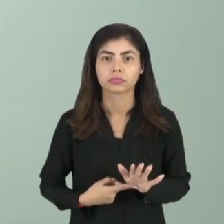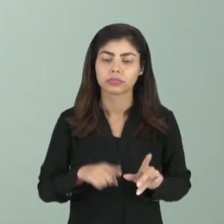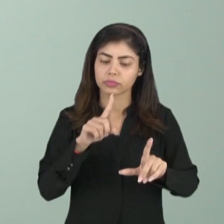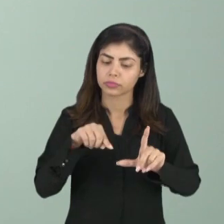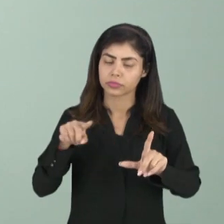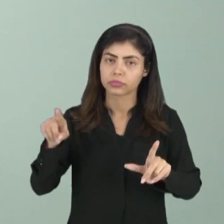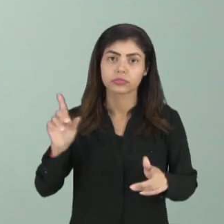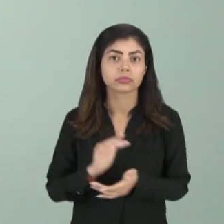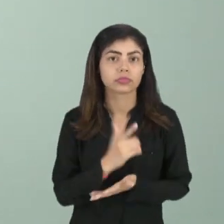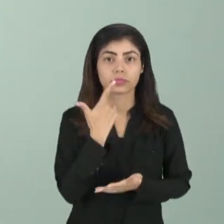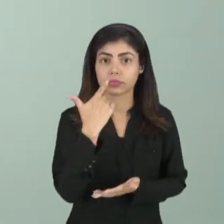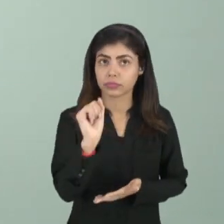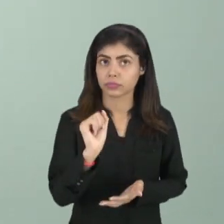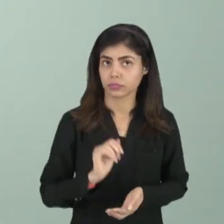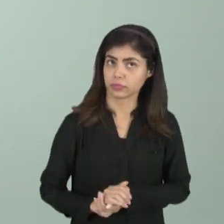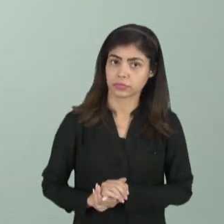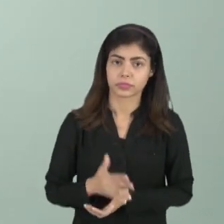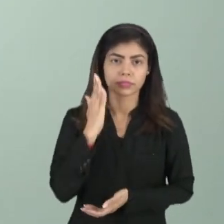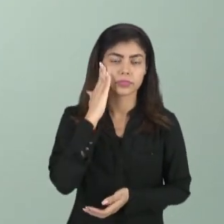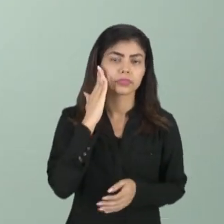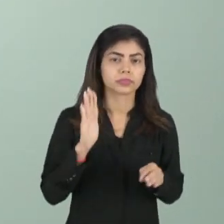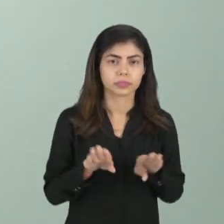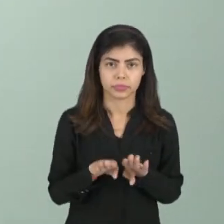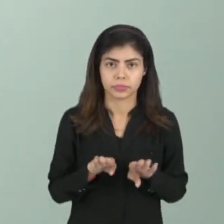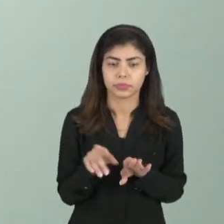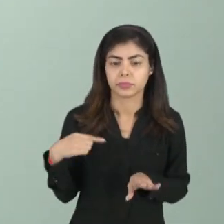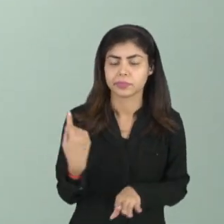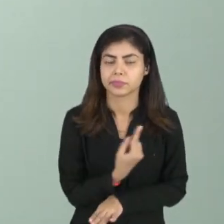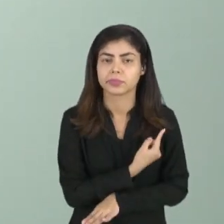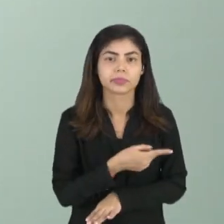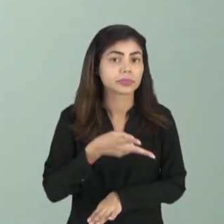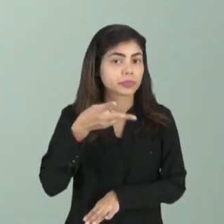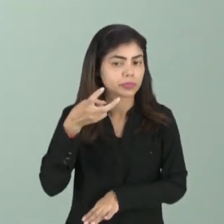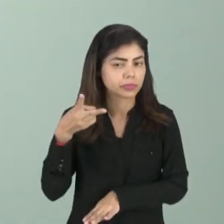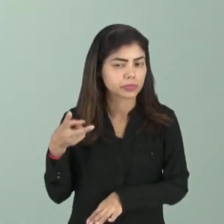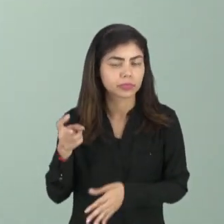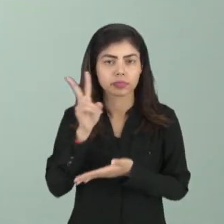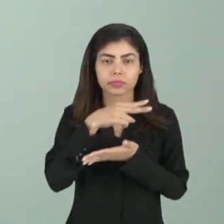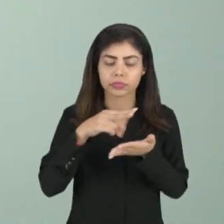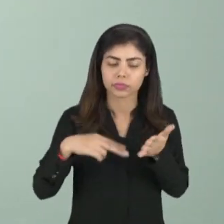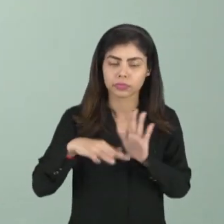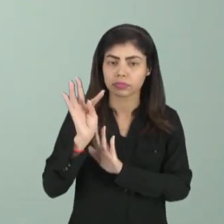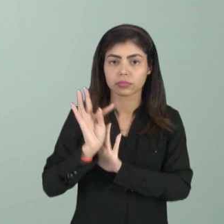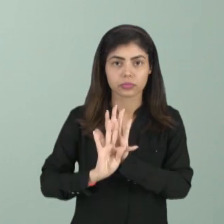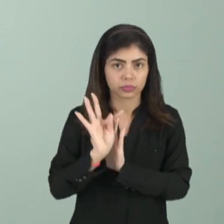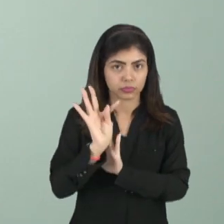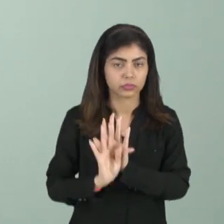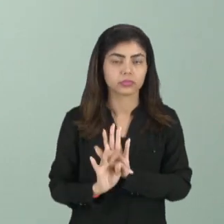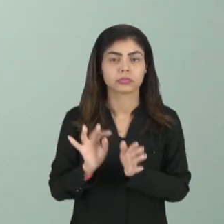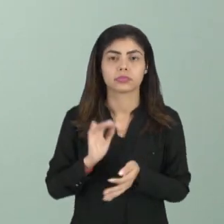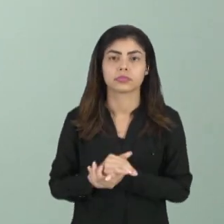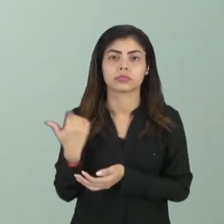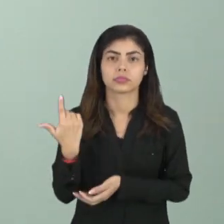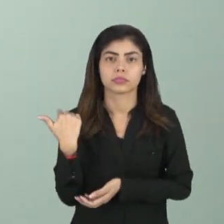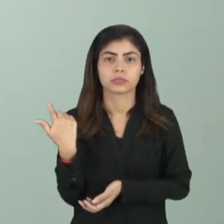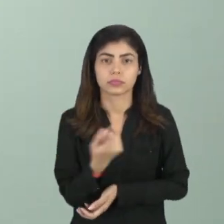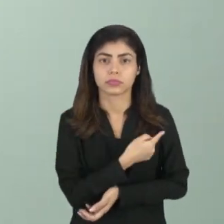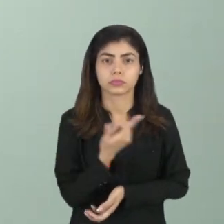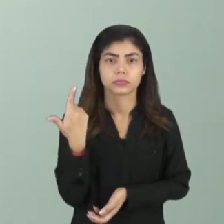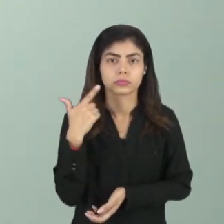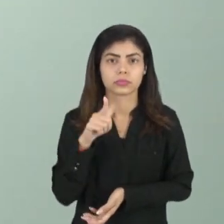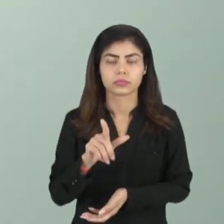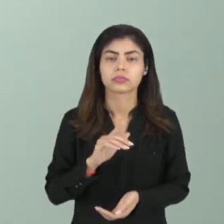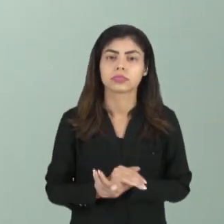da linguagem entender também que quando estamos ouvindo a leitura de um texto nós conseguimos identificar